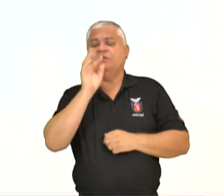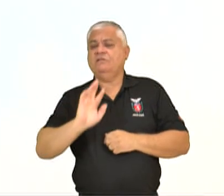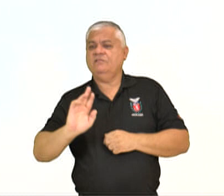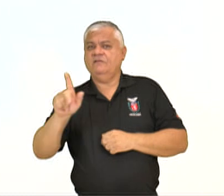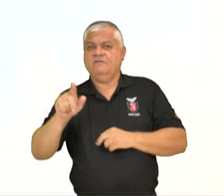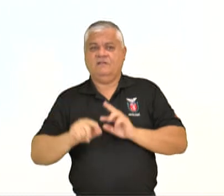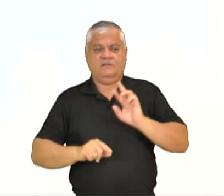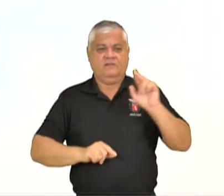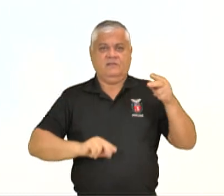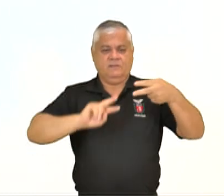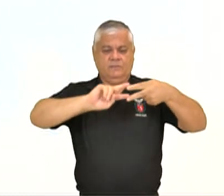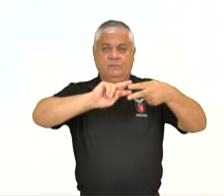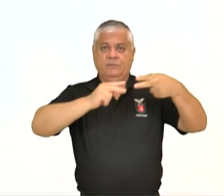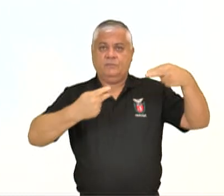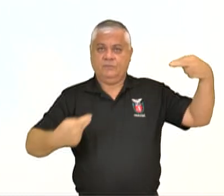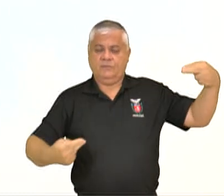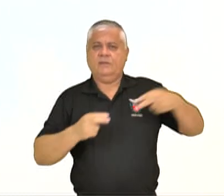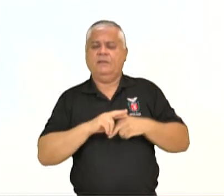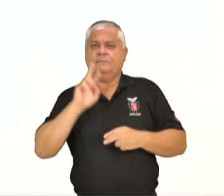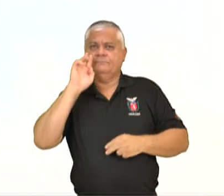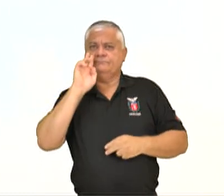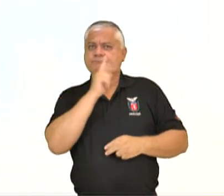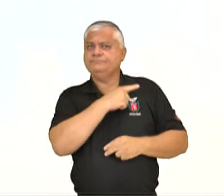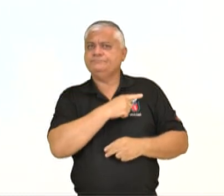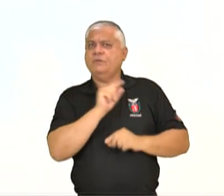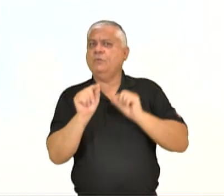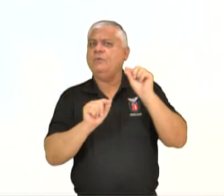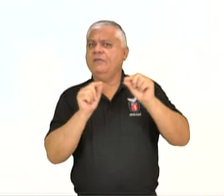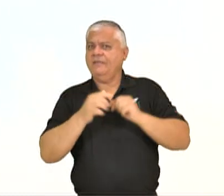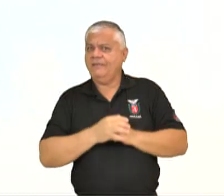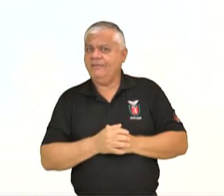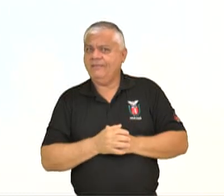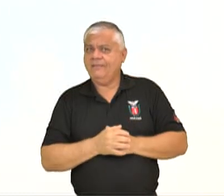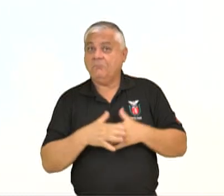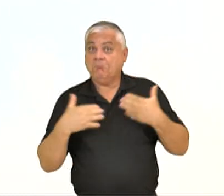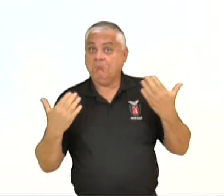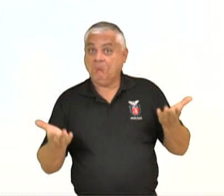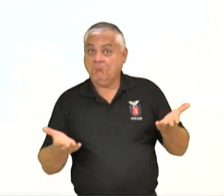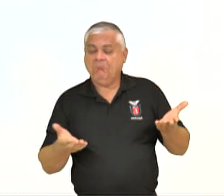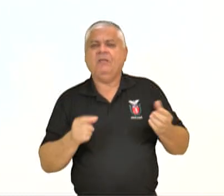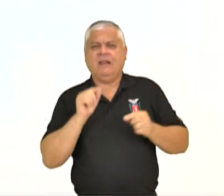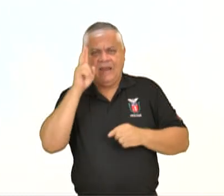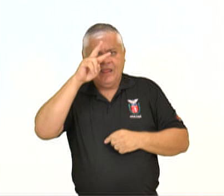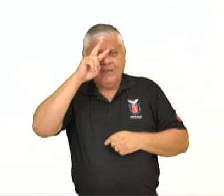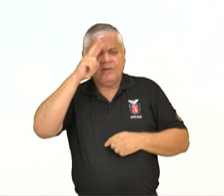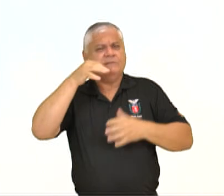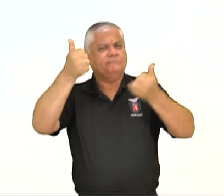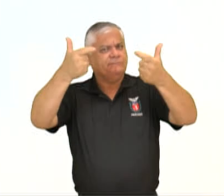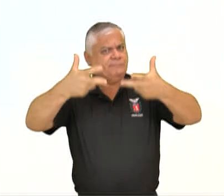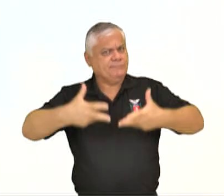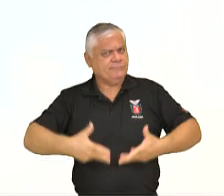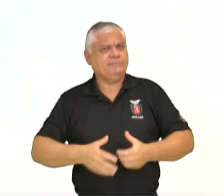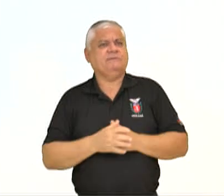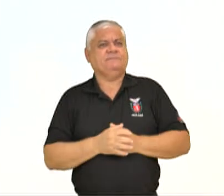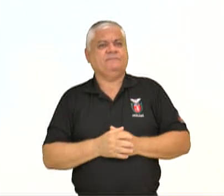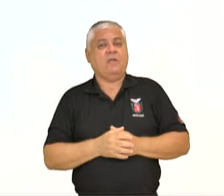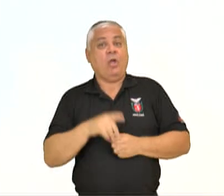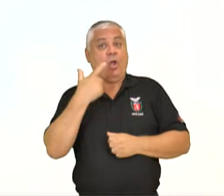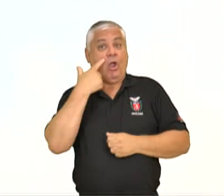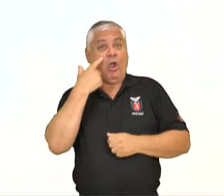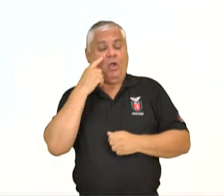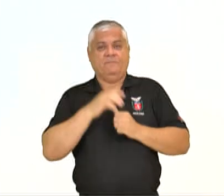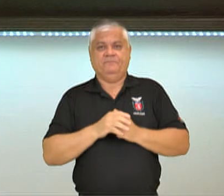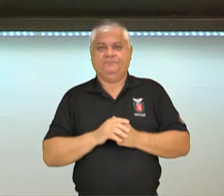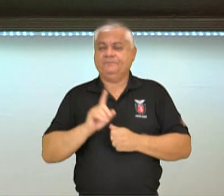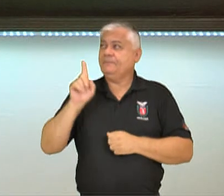a interação gênica e a pleiotropia. E aí, lembra? A gente falou bastante disso na aula passada. Então aqui, gente,